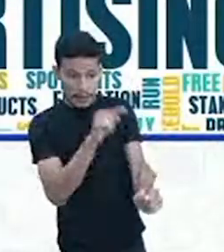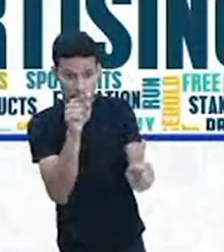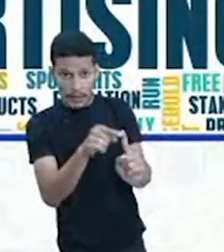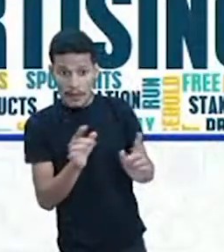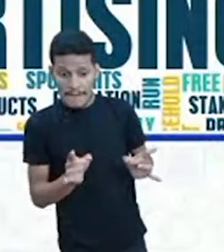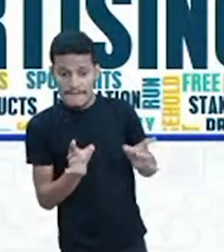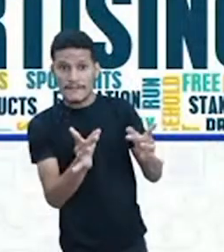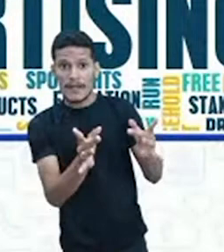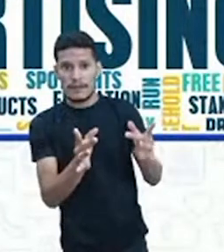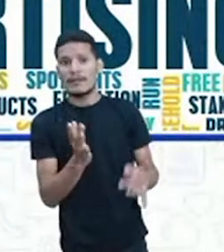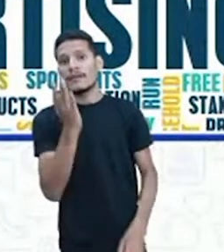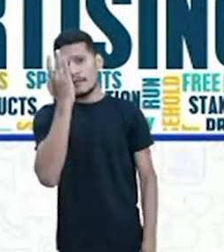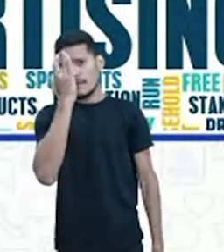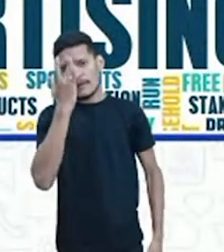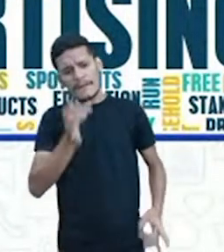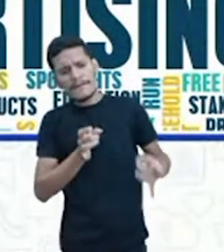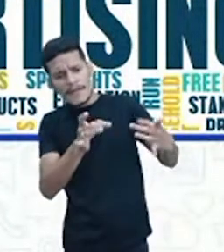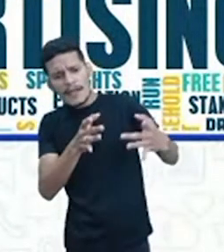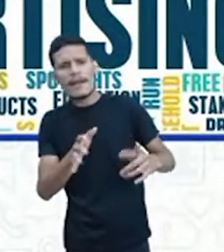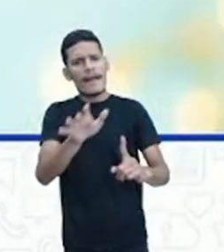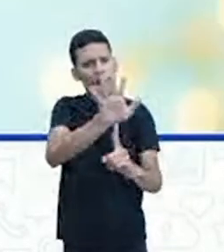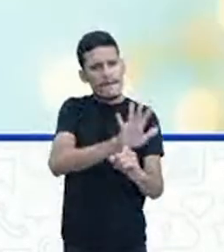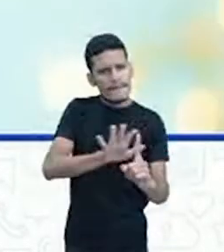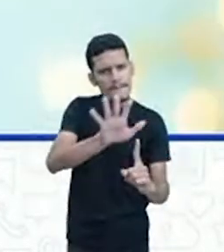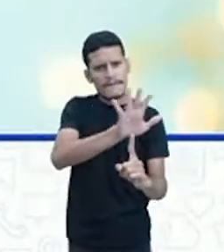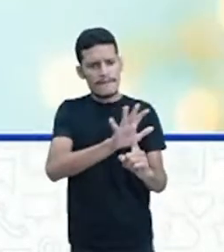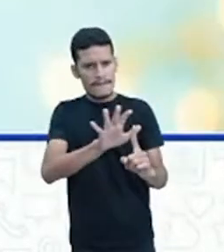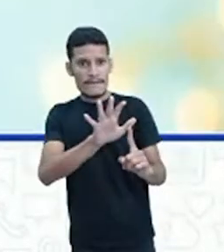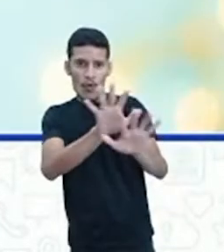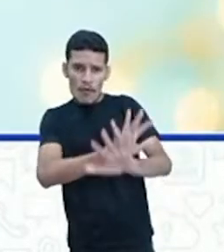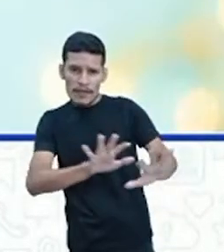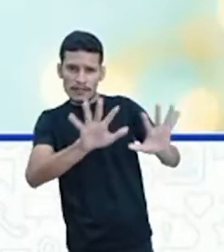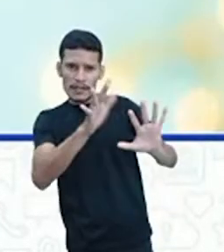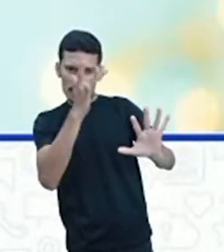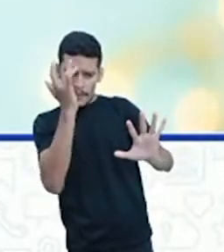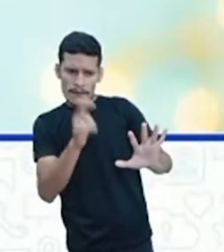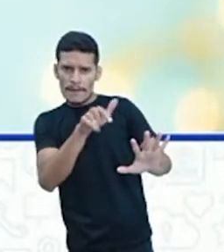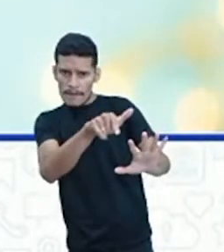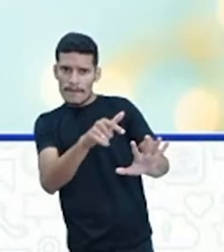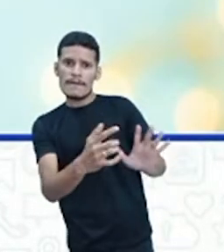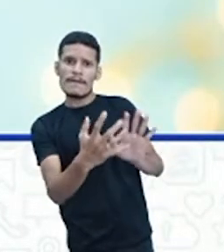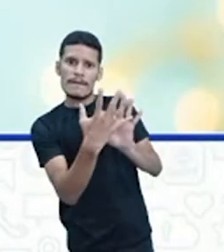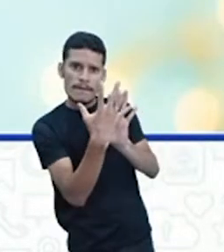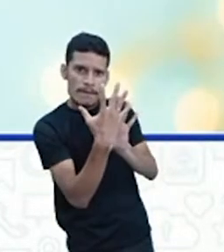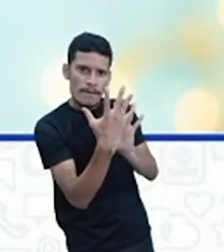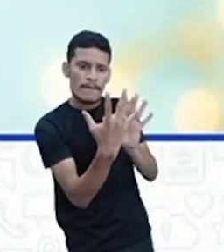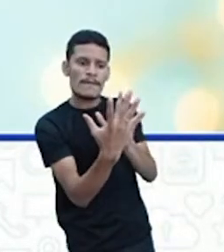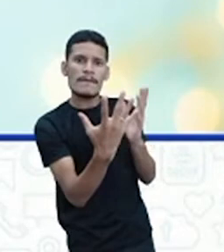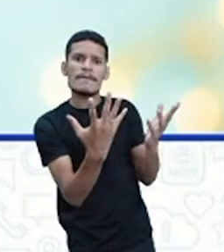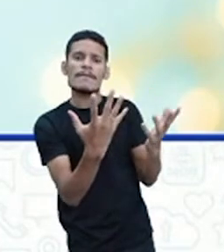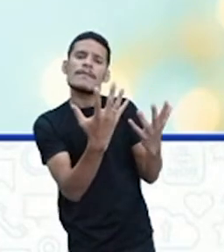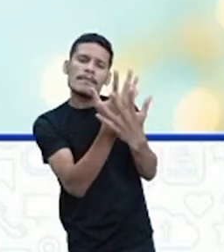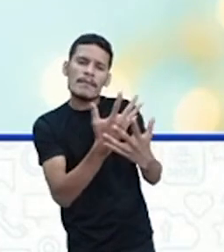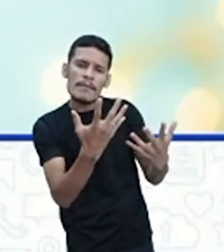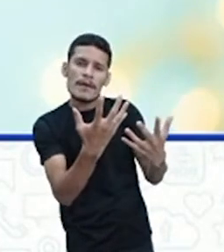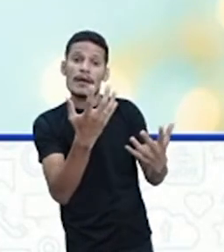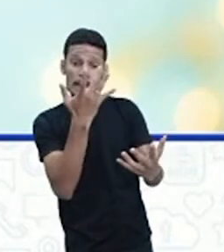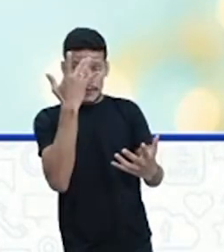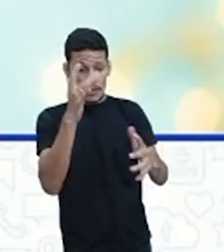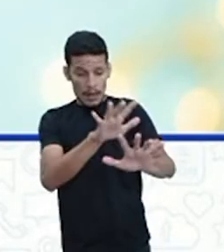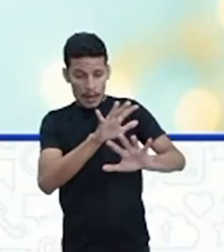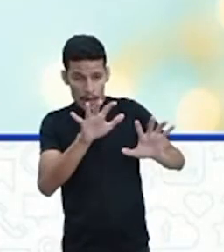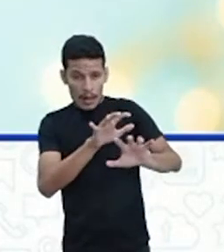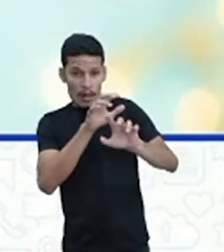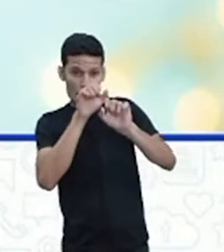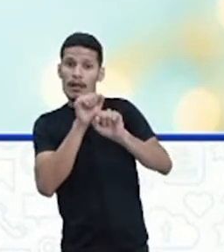isso, essa venda, esse convencimento. Lembram? Já o estereótipo é um tipo de padrão que a sociedade